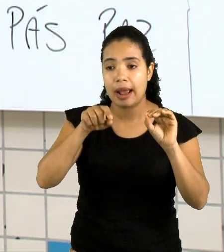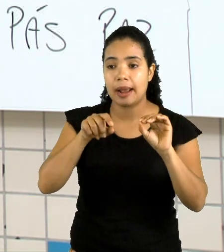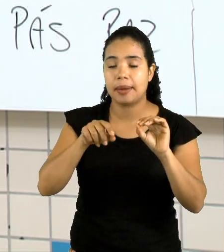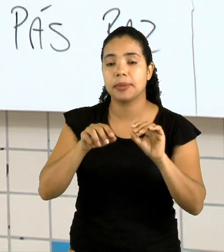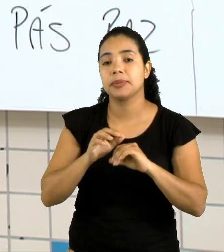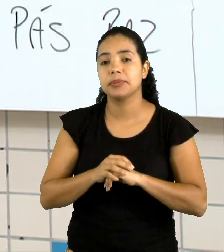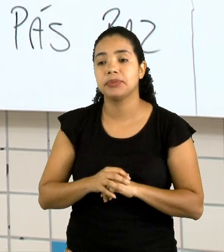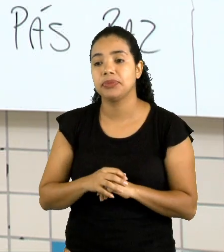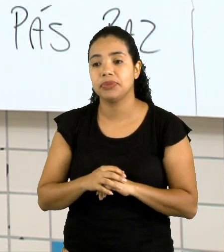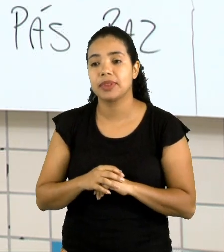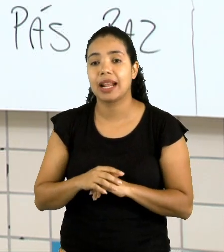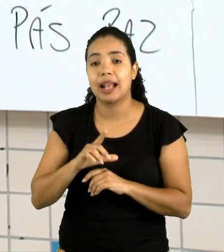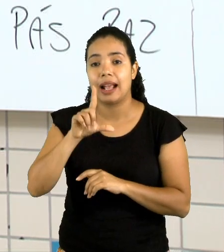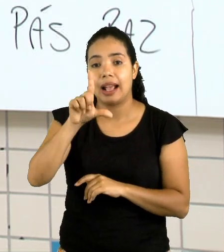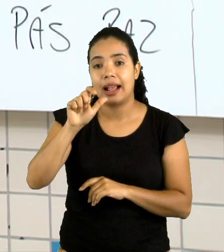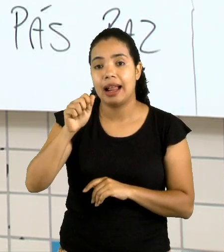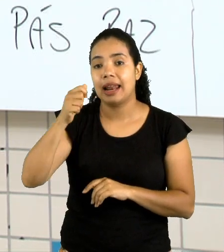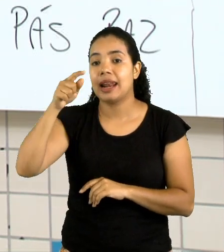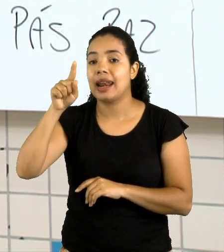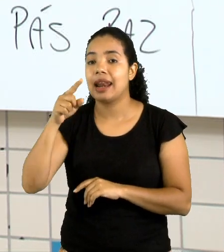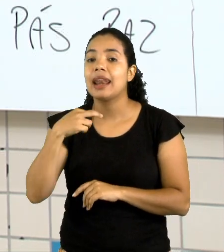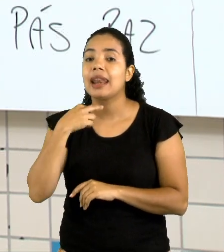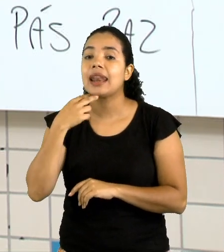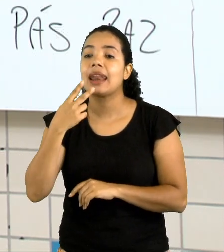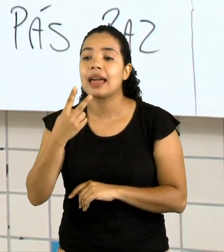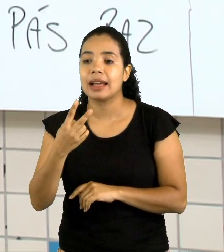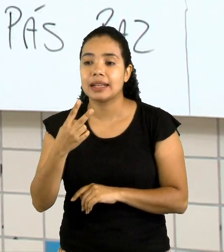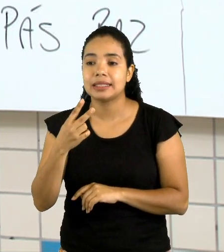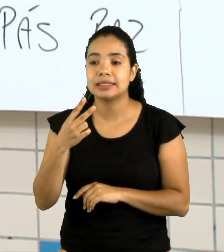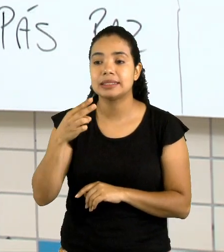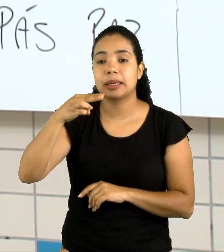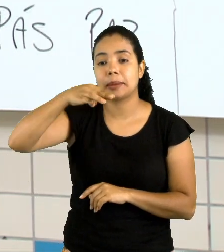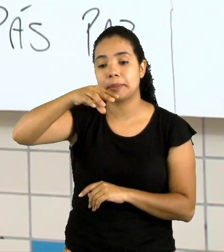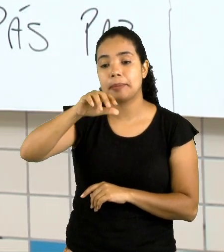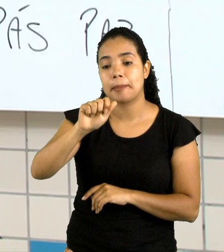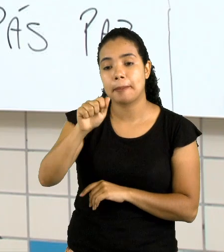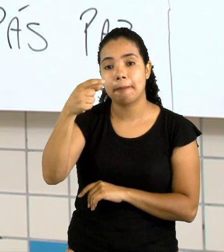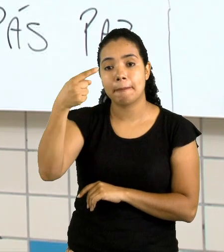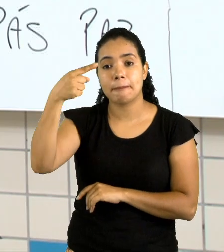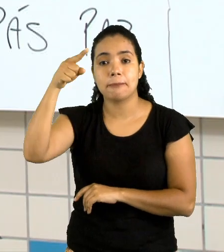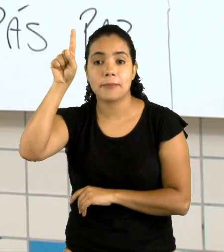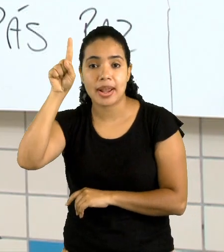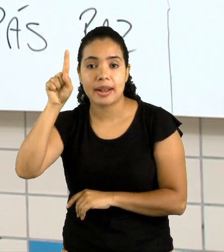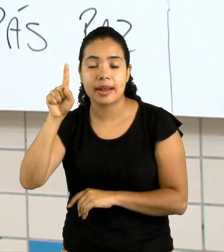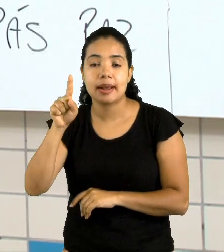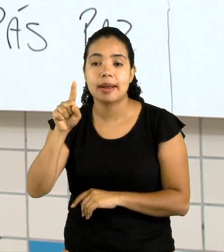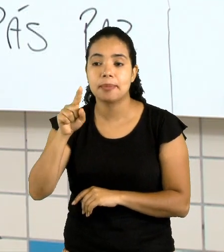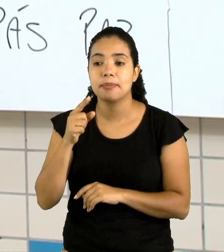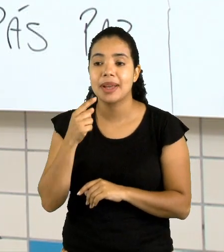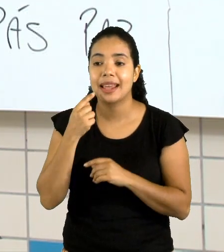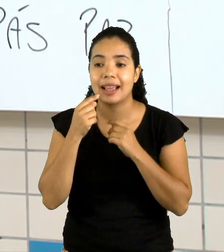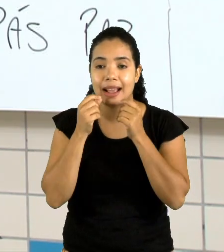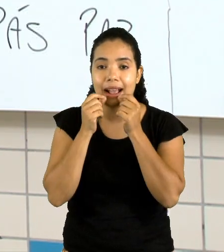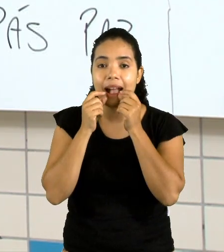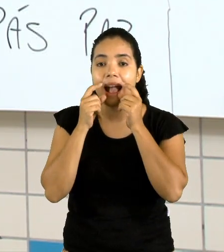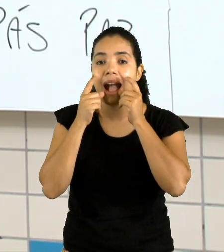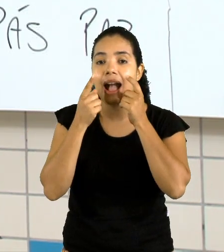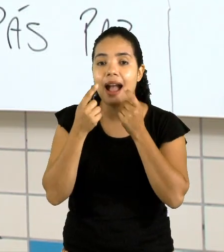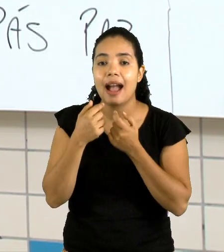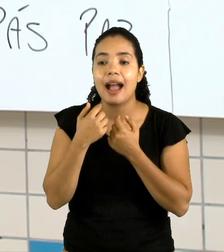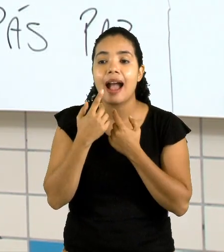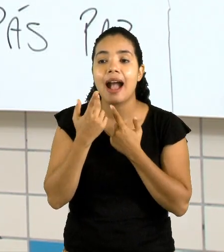comigo. Lá, má, trás. Percebe que o som da sua boquinha abre,